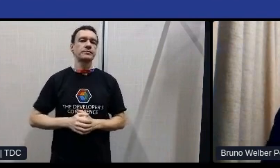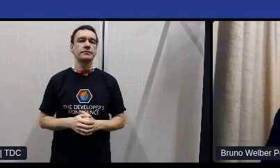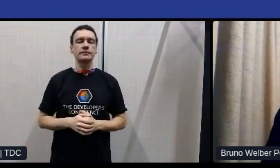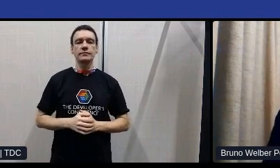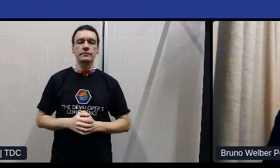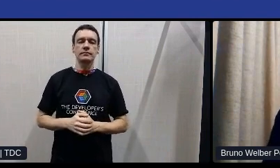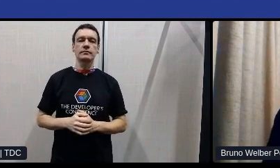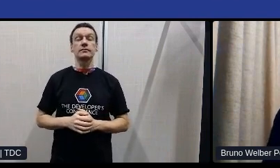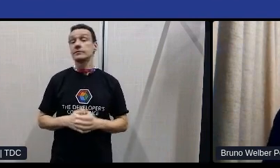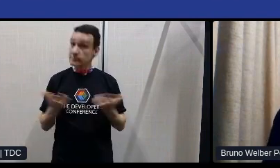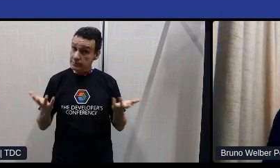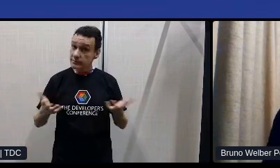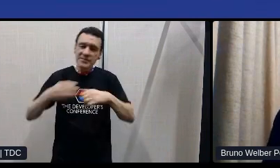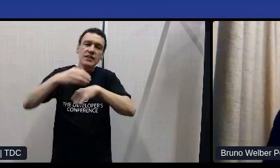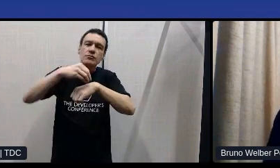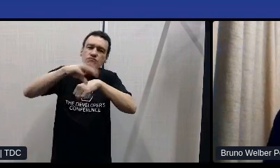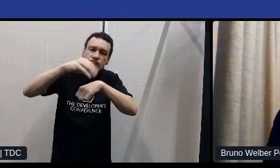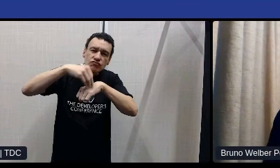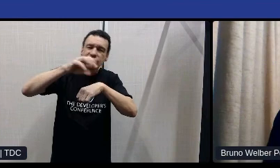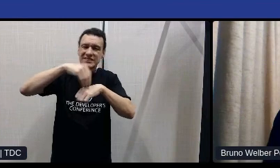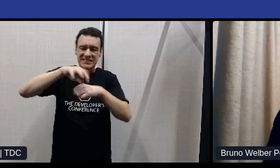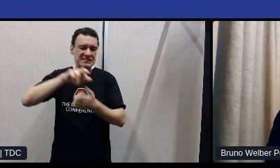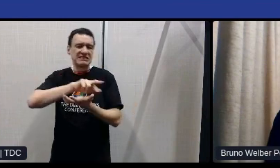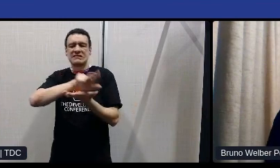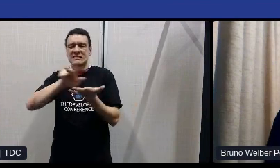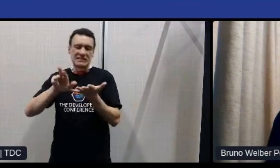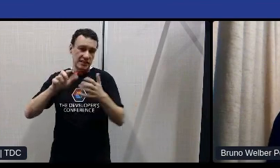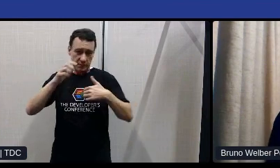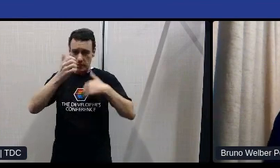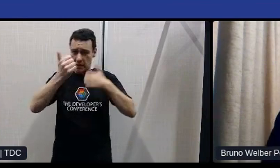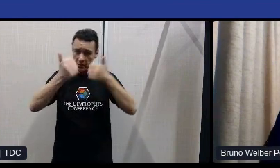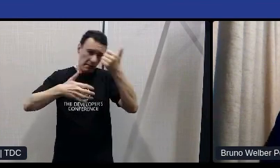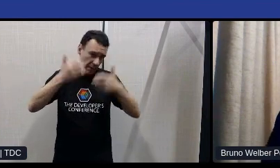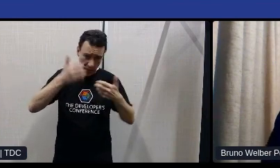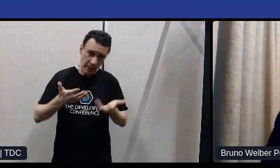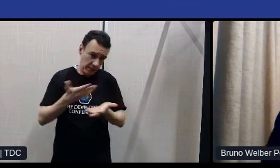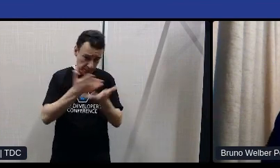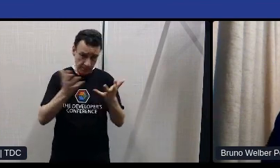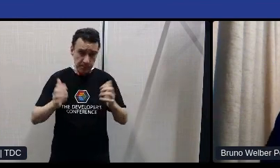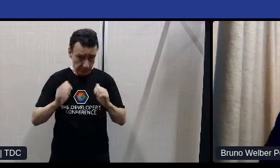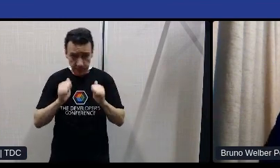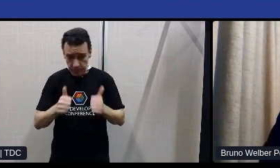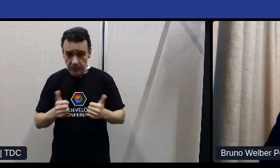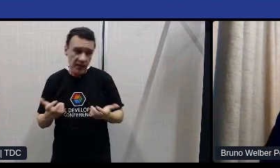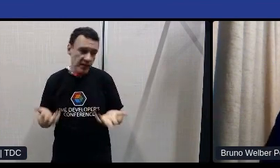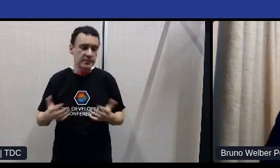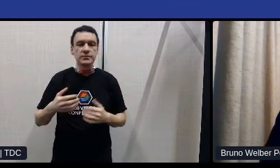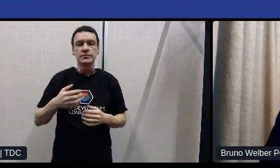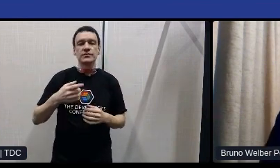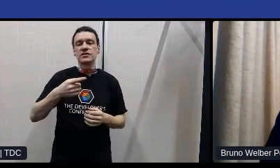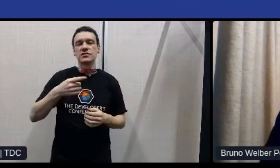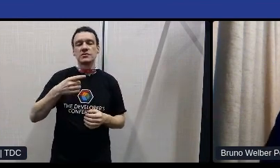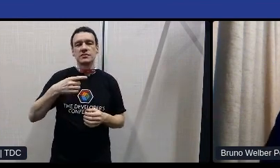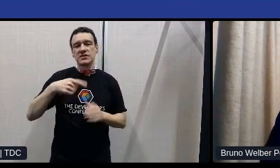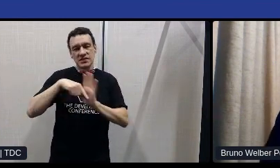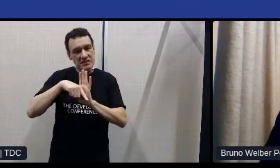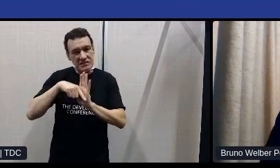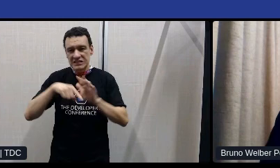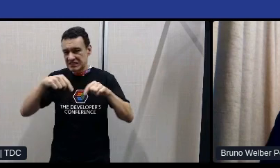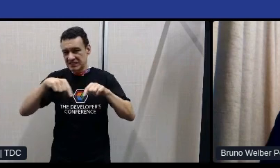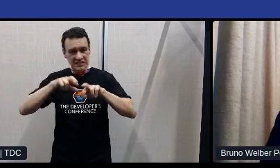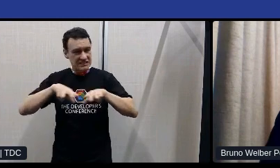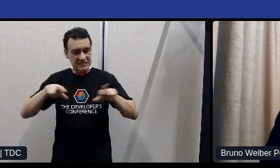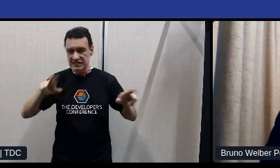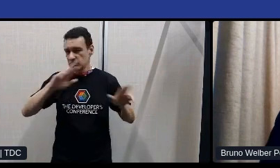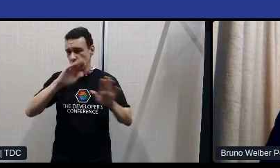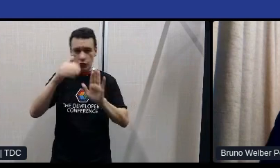esses eram os dados que eu tinha para compartilhar com vocês, dos nossos usuários, da nossa pesquisa, essas mudanças que nós tivemos da versão 2